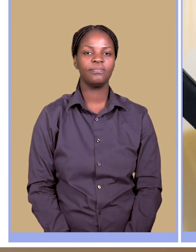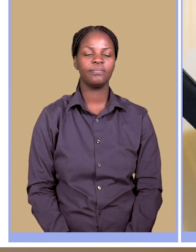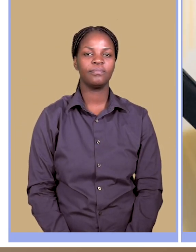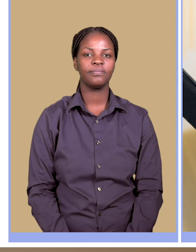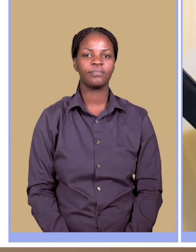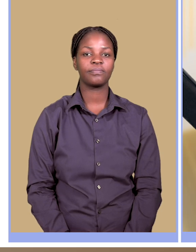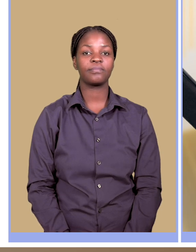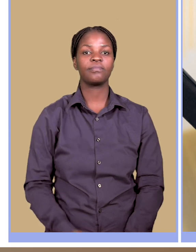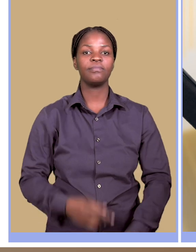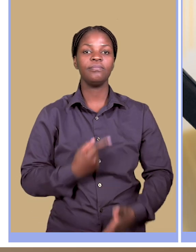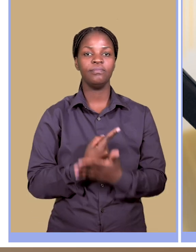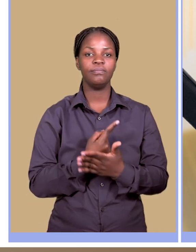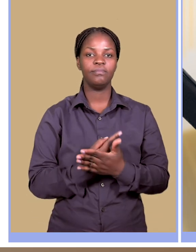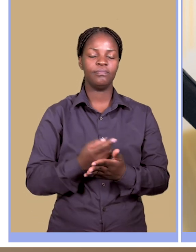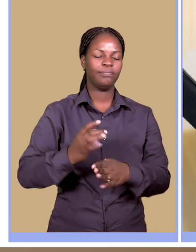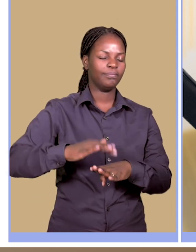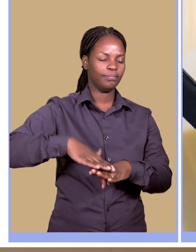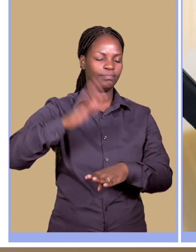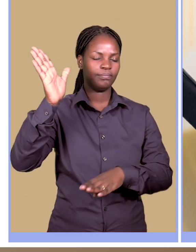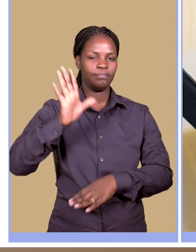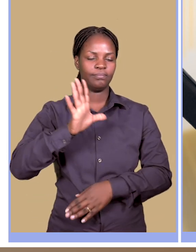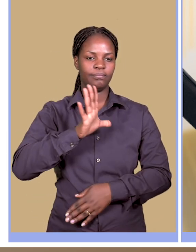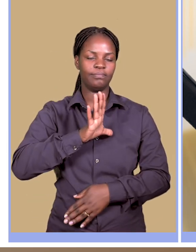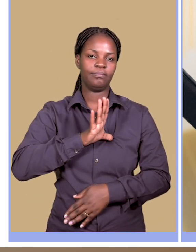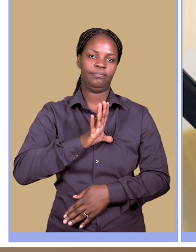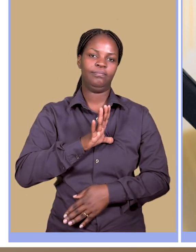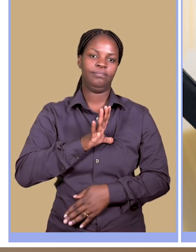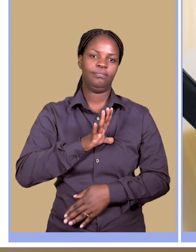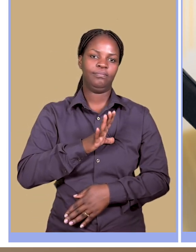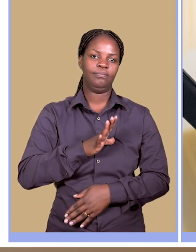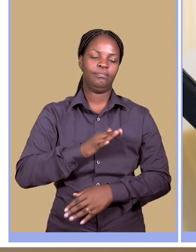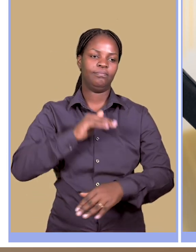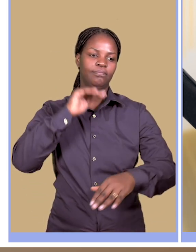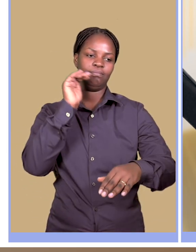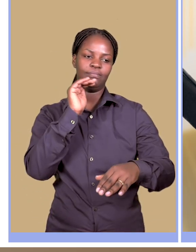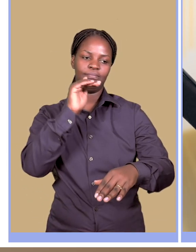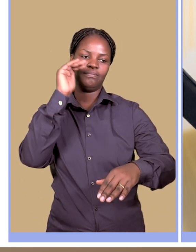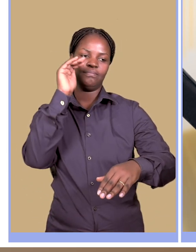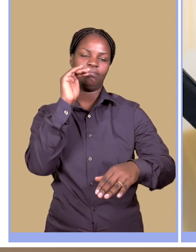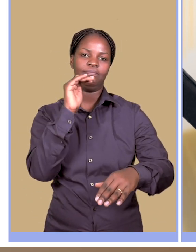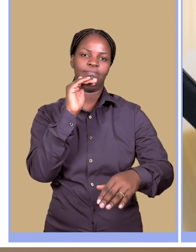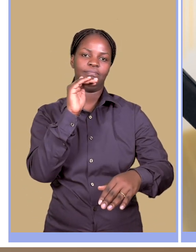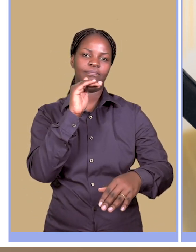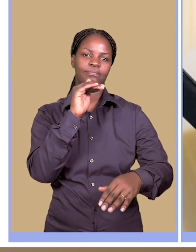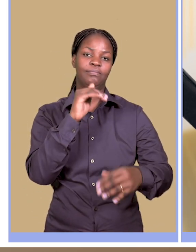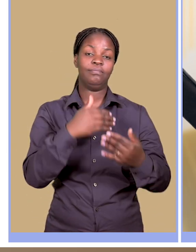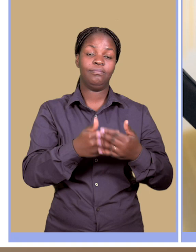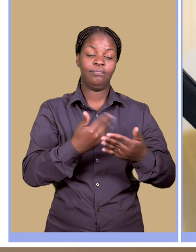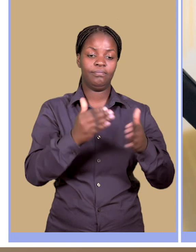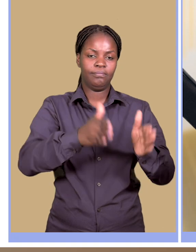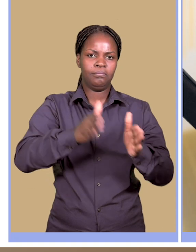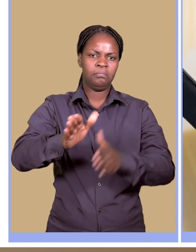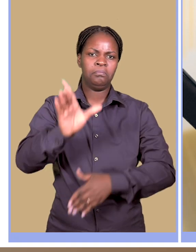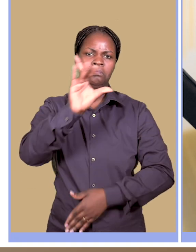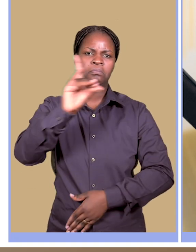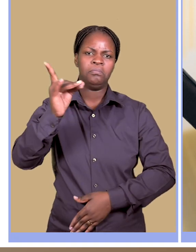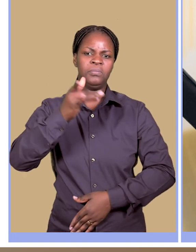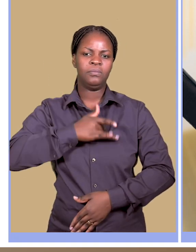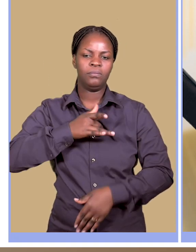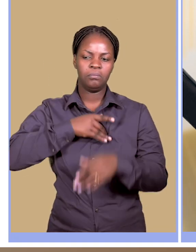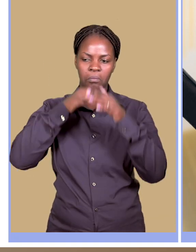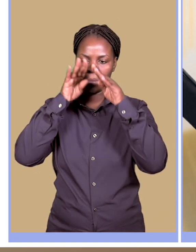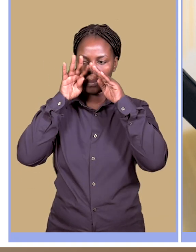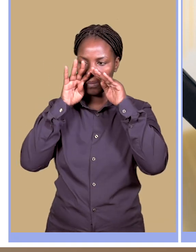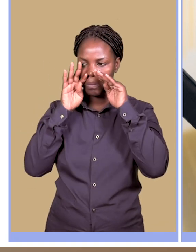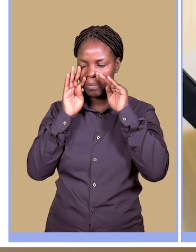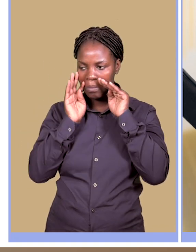que haja cada vez mais sensibilização como esta. As pessoas com deficiência não devem se acanhar,